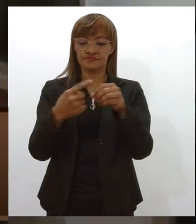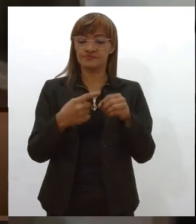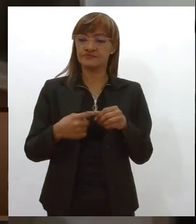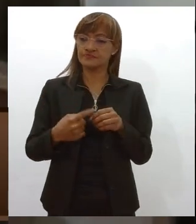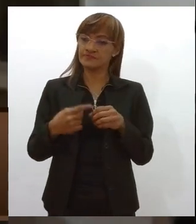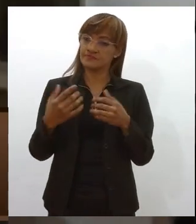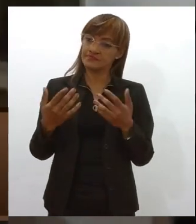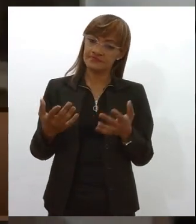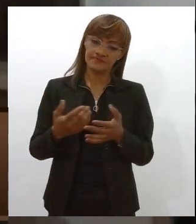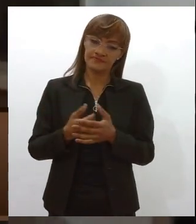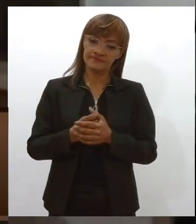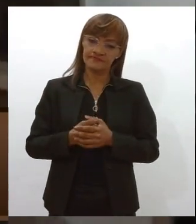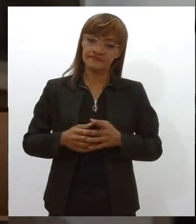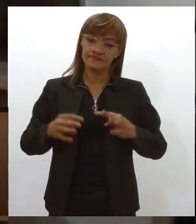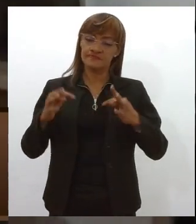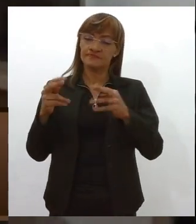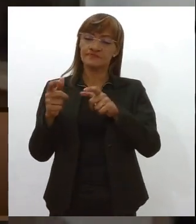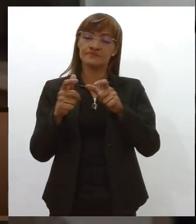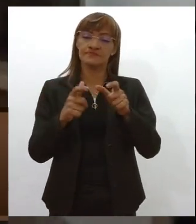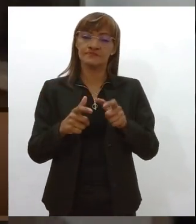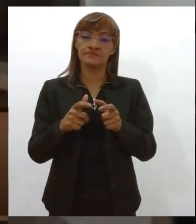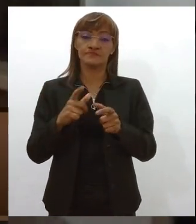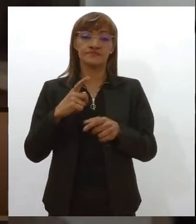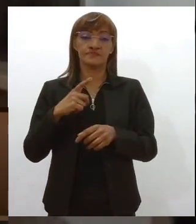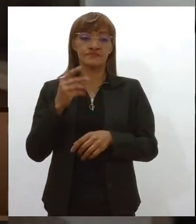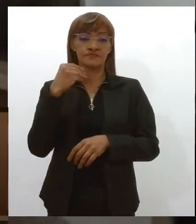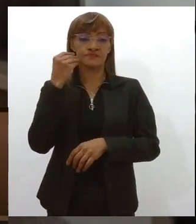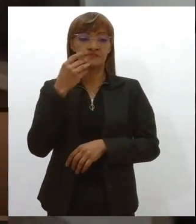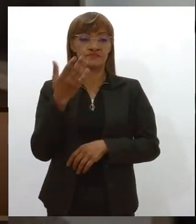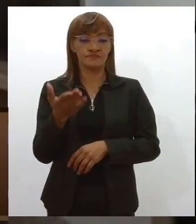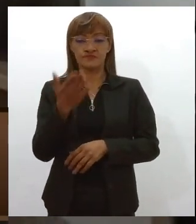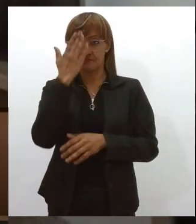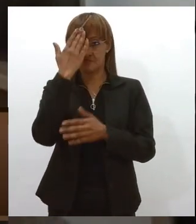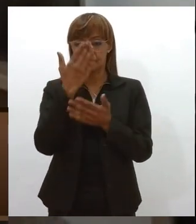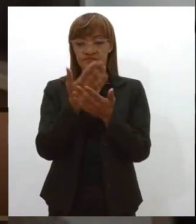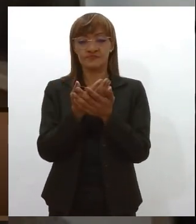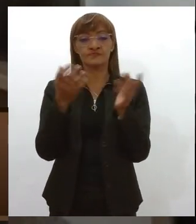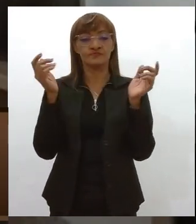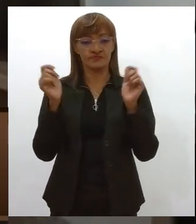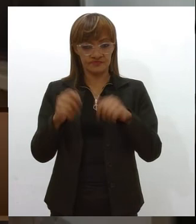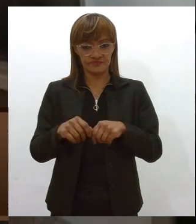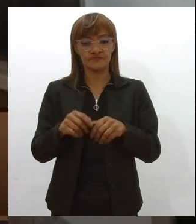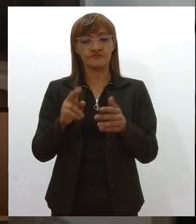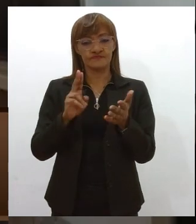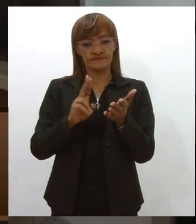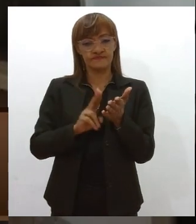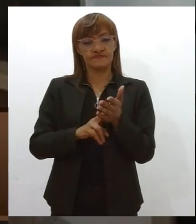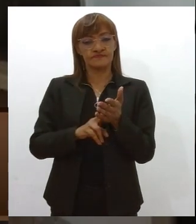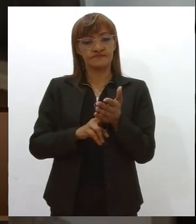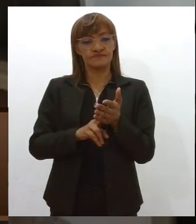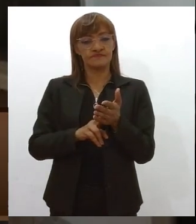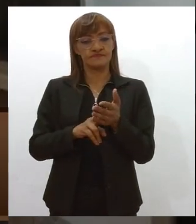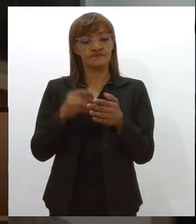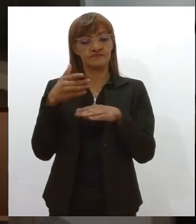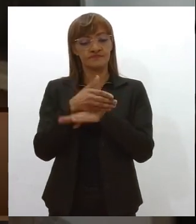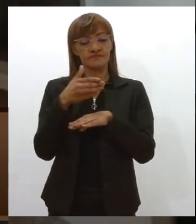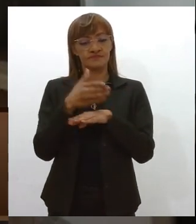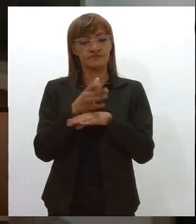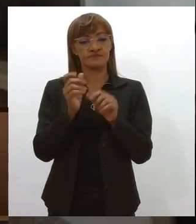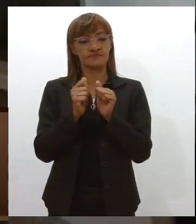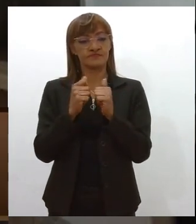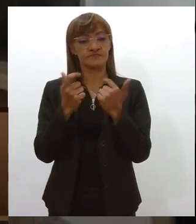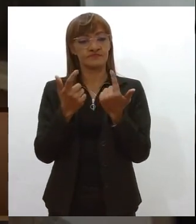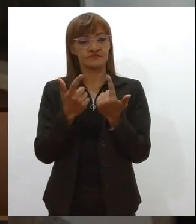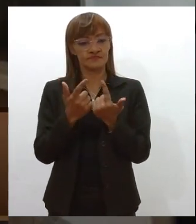em todos os lugares cada um tem sua realidade. Então eu acredito que as pessoas precisam sim frequentar a casa do povo,